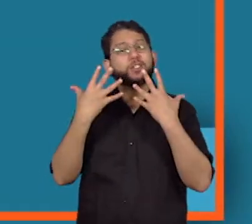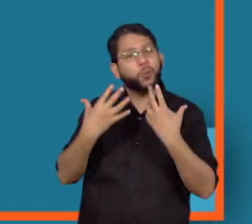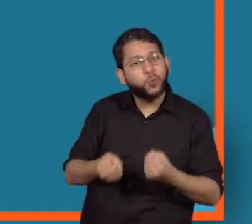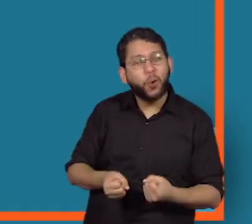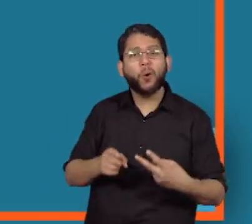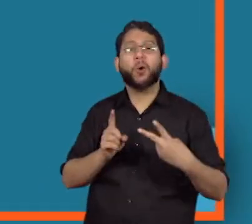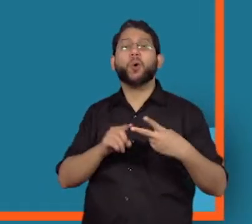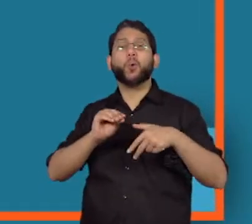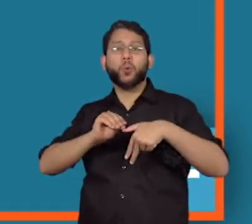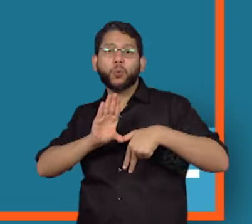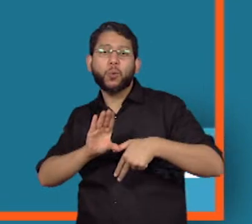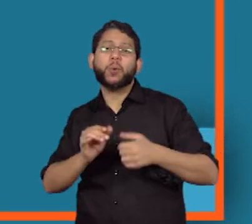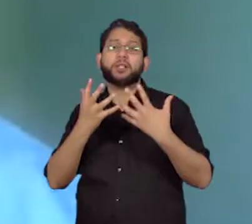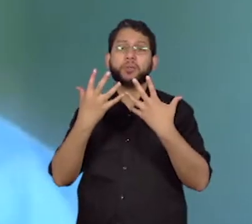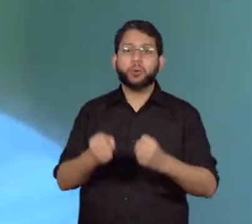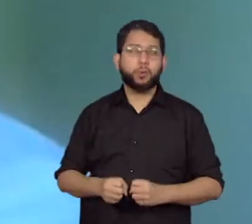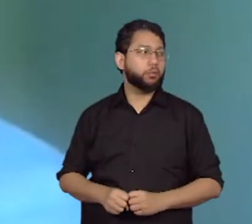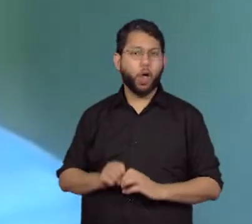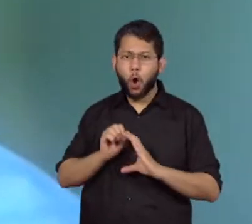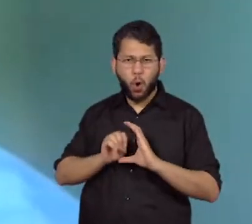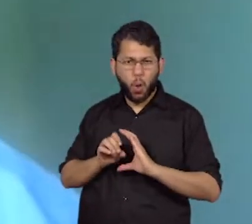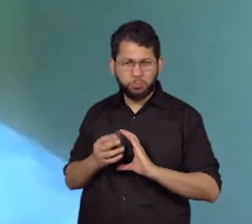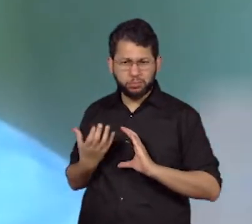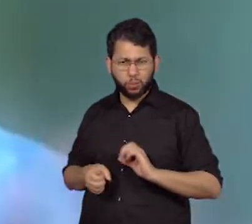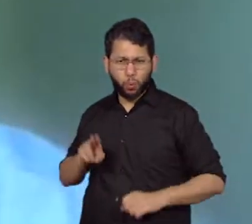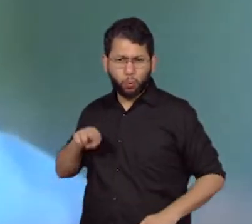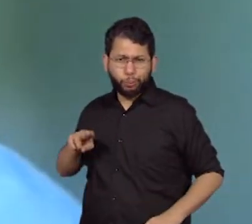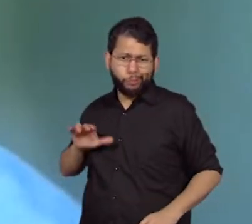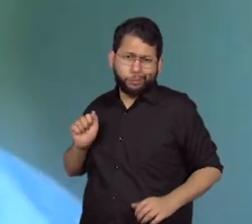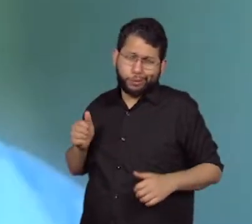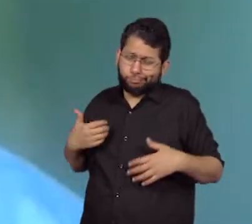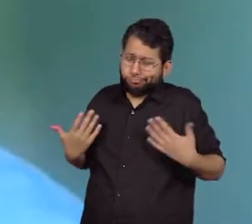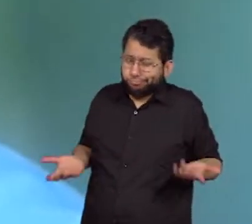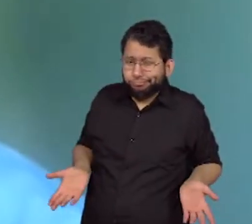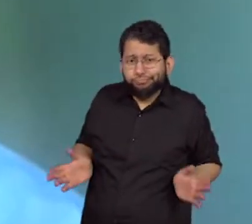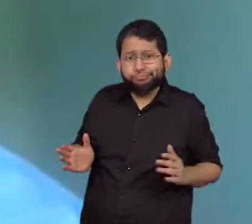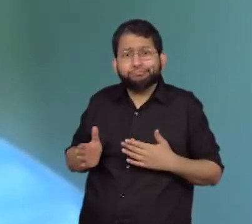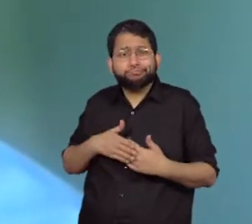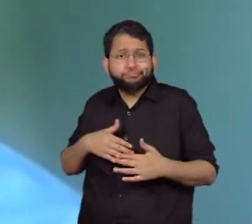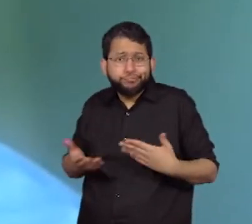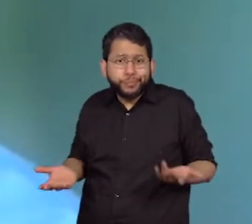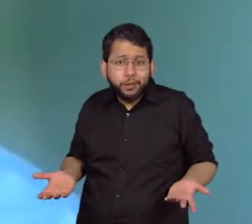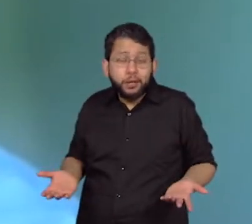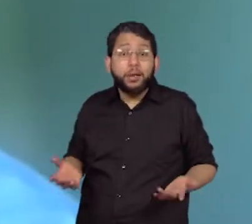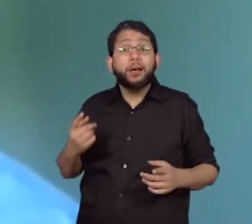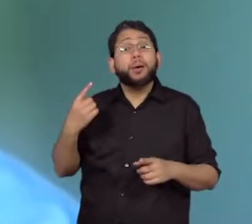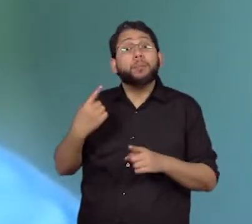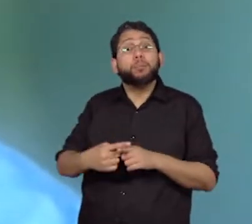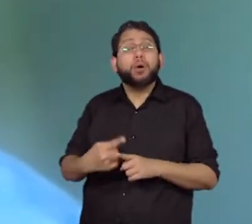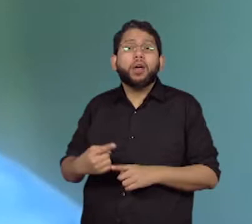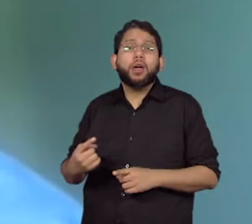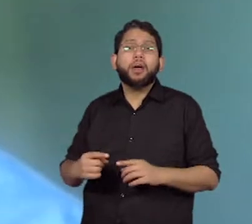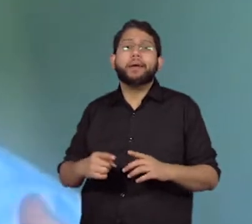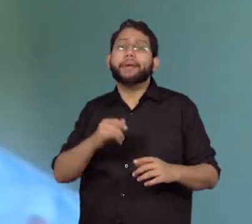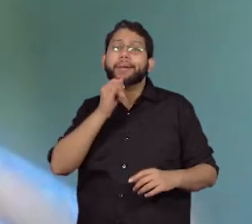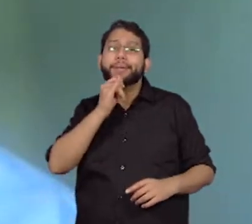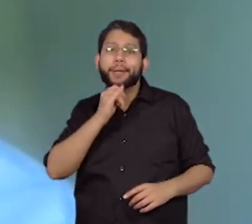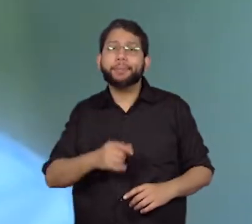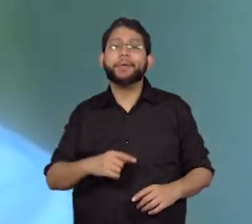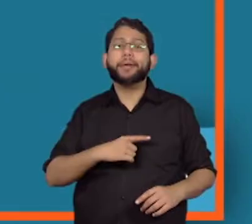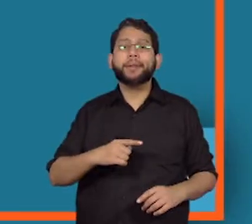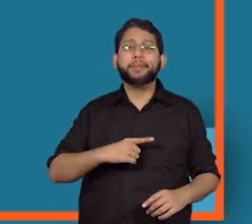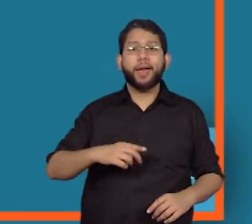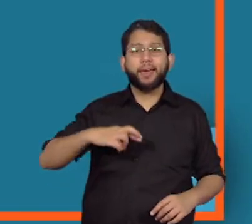que eu entrasse, a Globo nunca permitiu que eu entrasse, mas ok. Mas é uma das poucas exceções, porque a Band e os